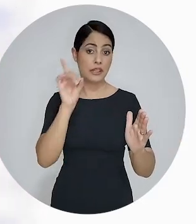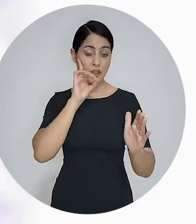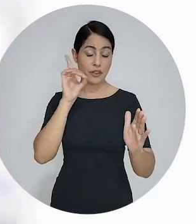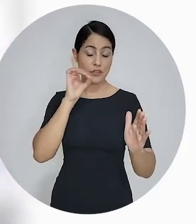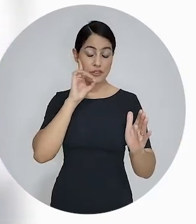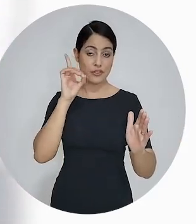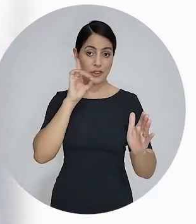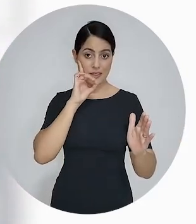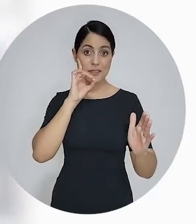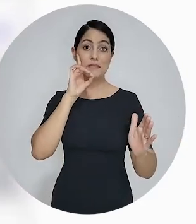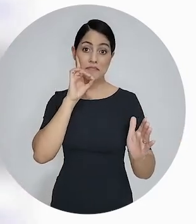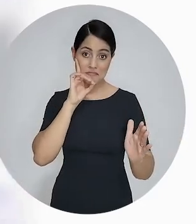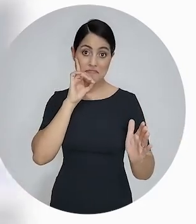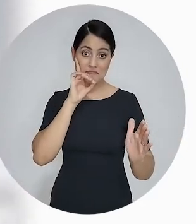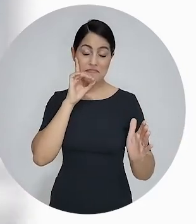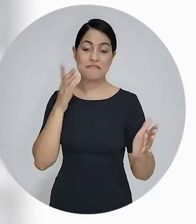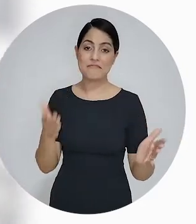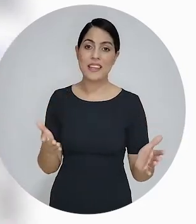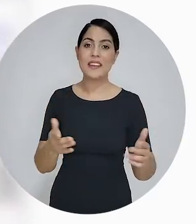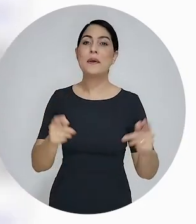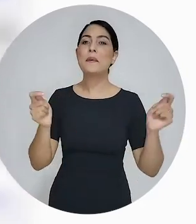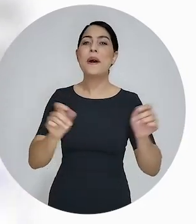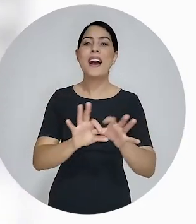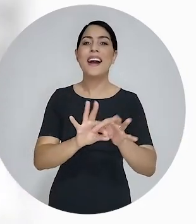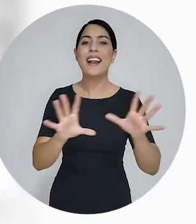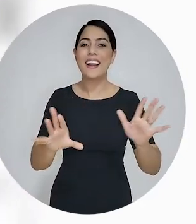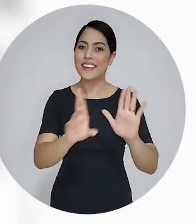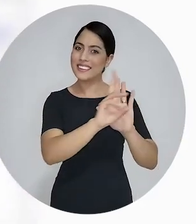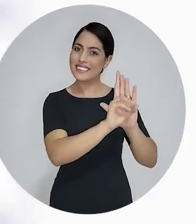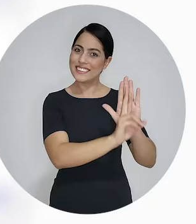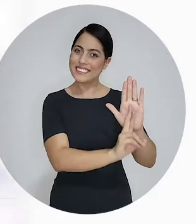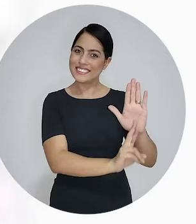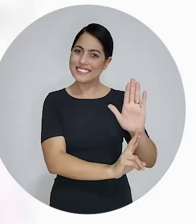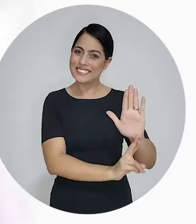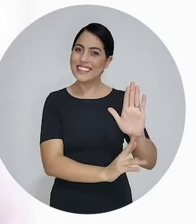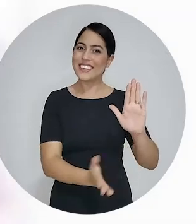validadas em até 90 dias após a utilização ou